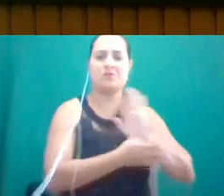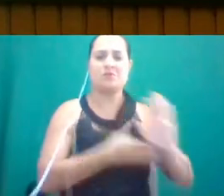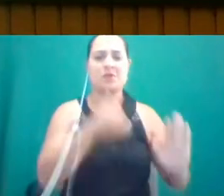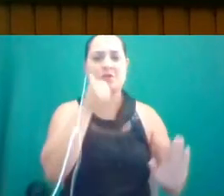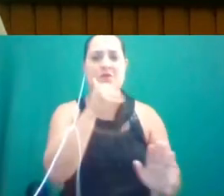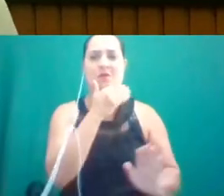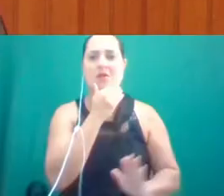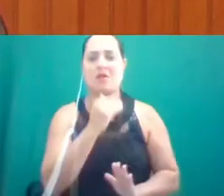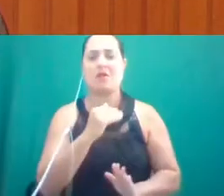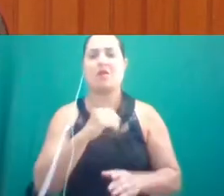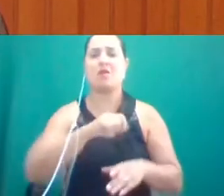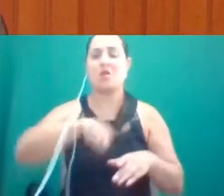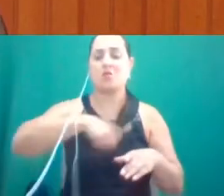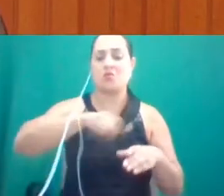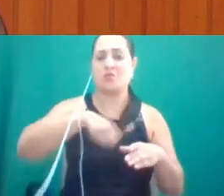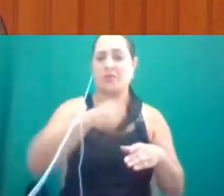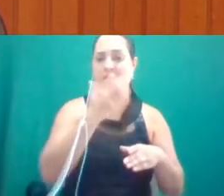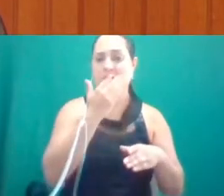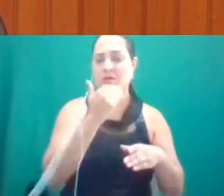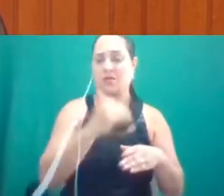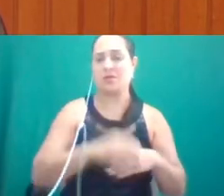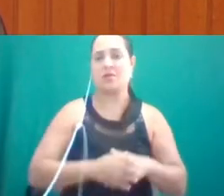Pernambuco.